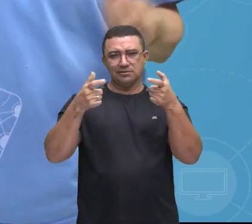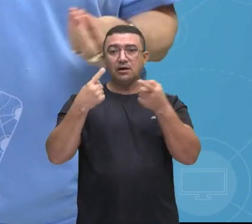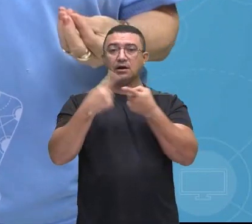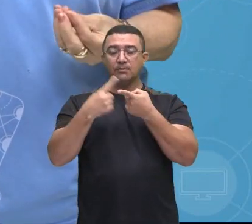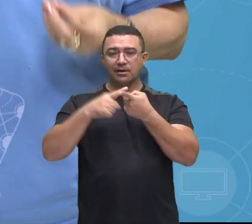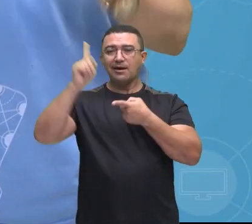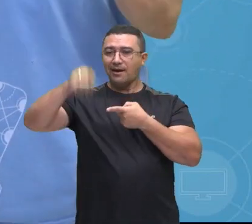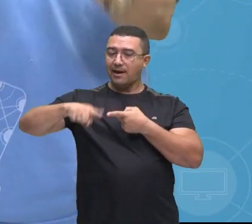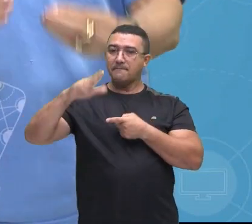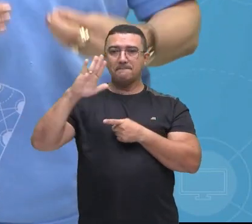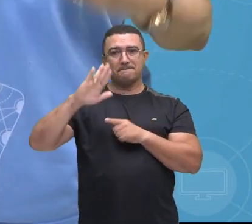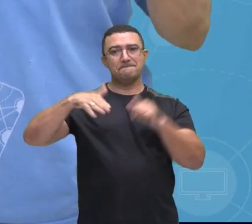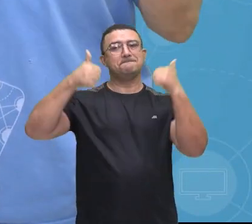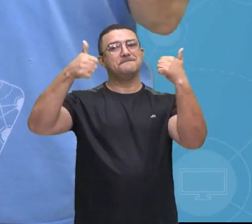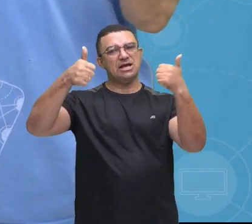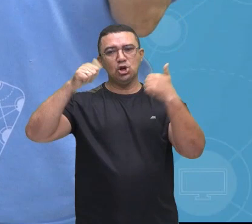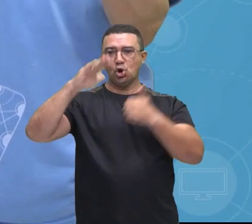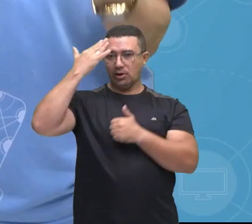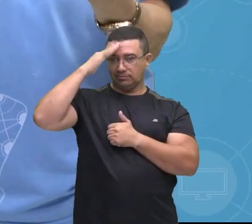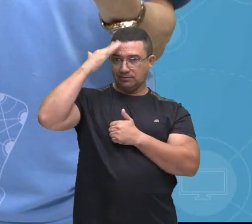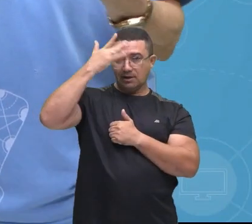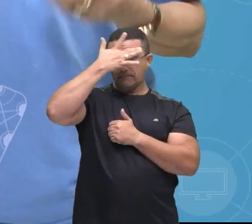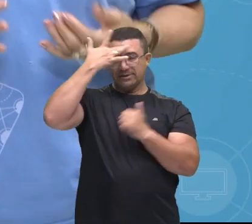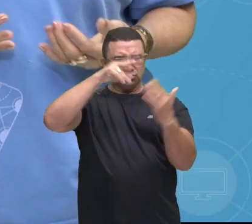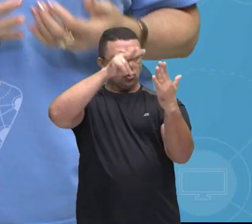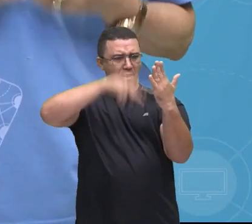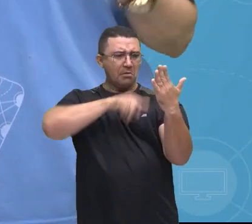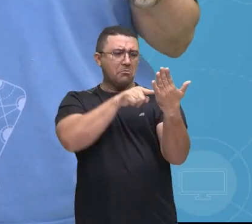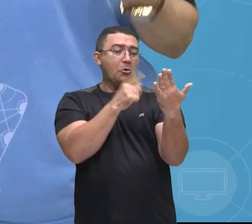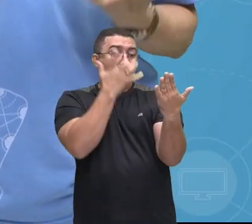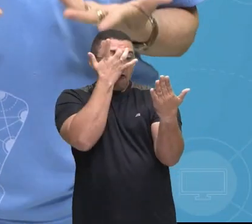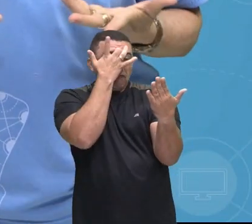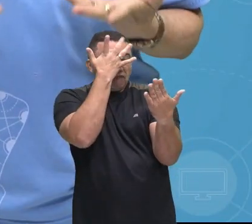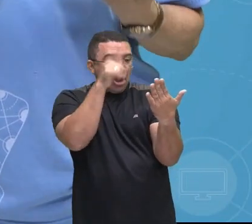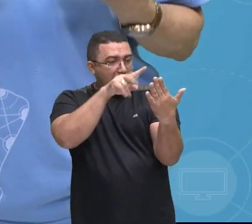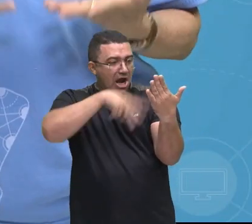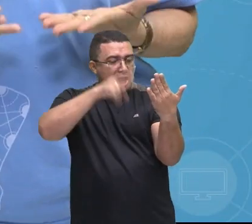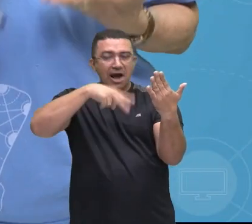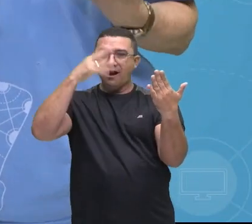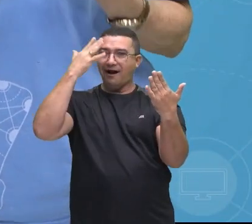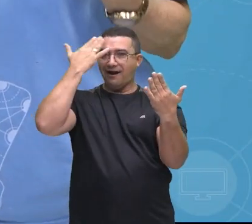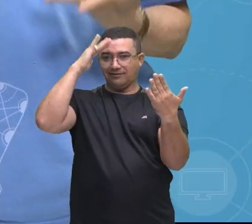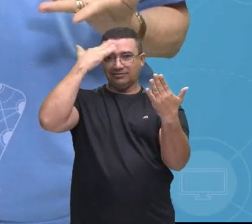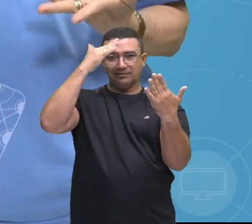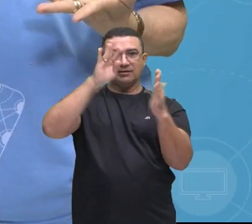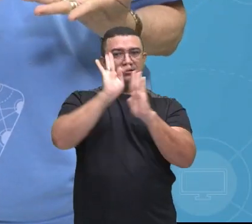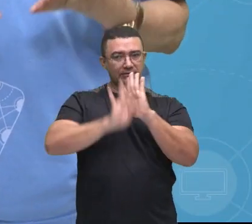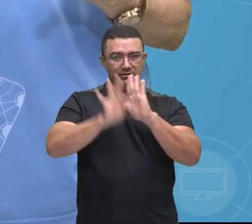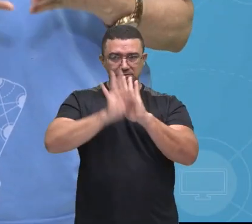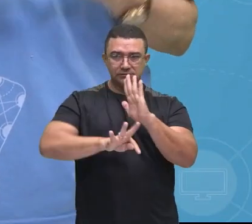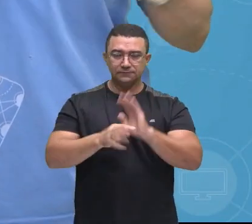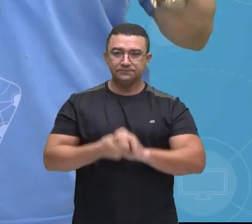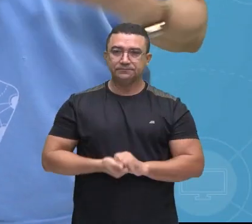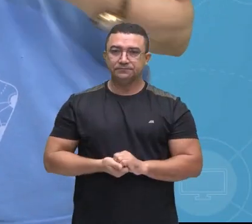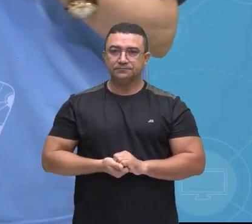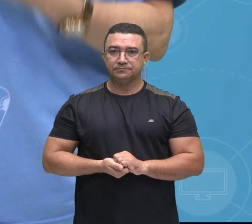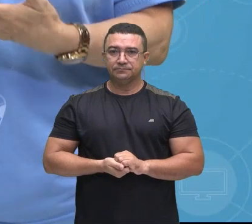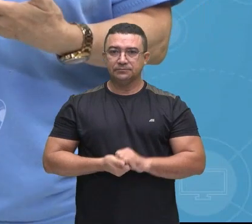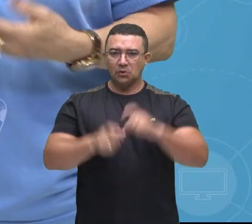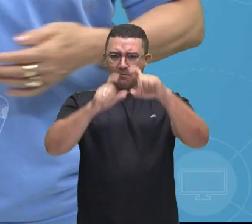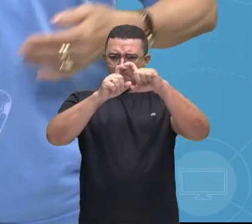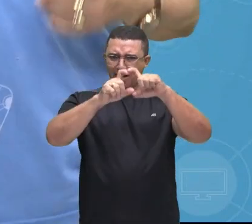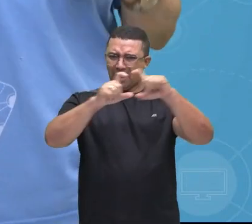melhor compreensão por parte de quem vai ler, né? E entender o seu texto.